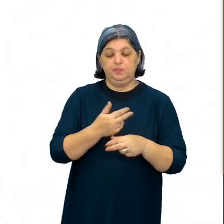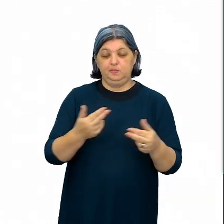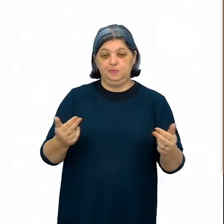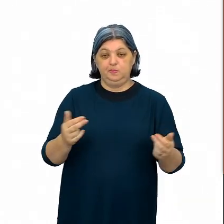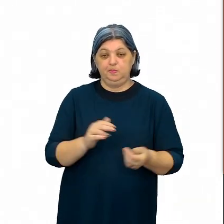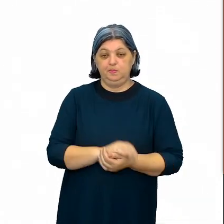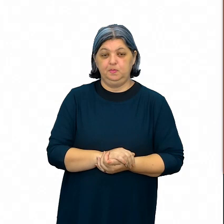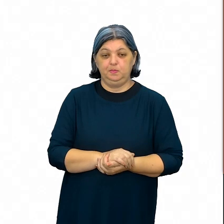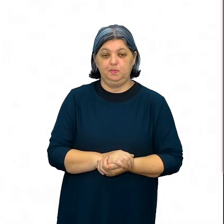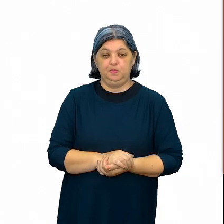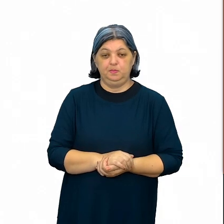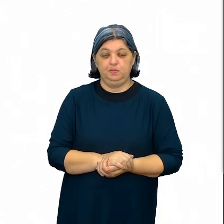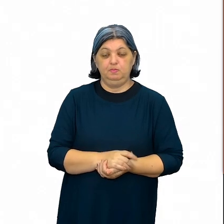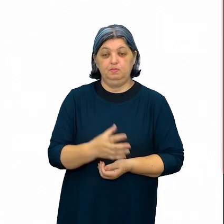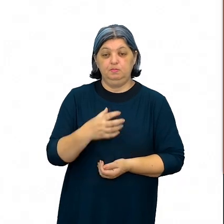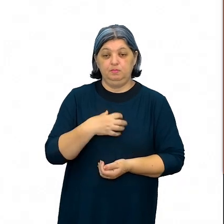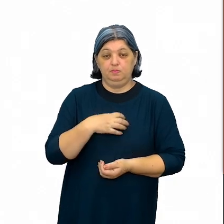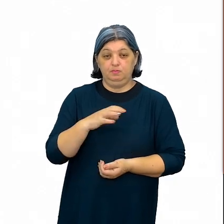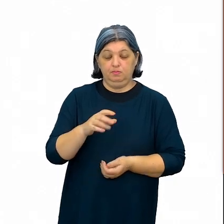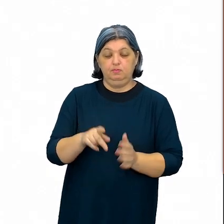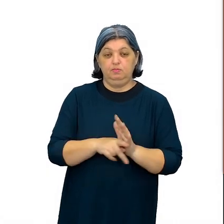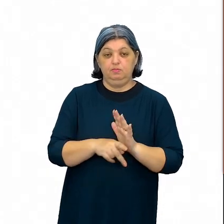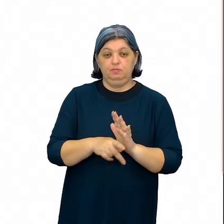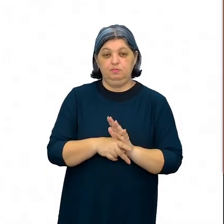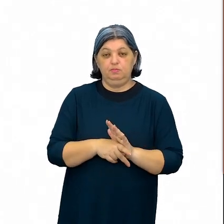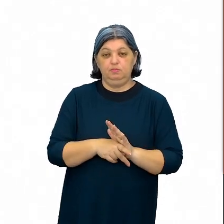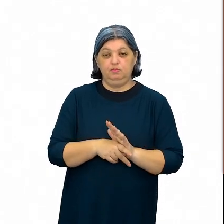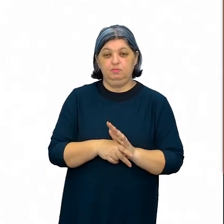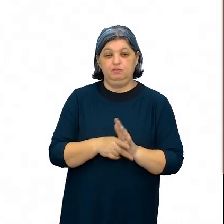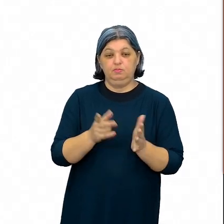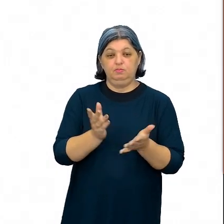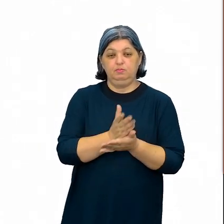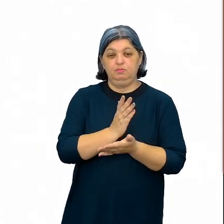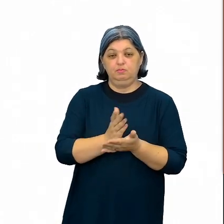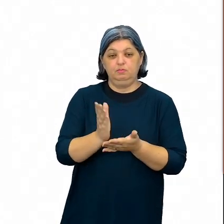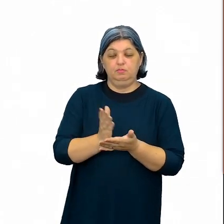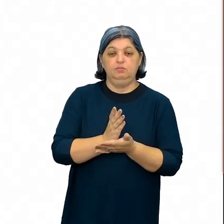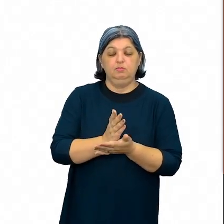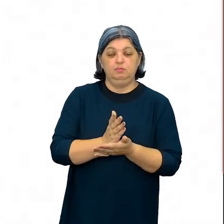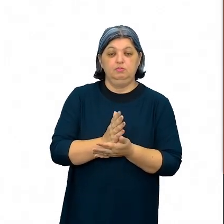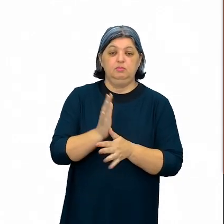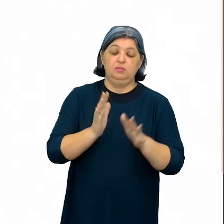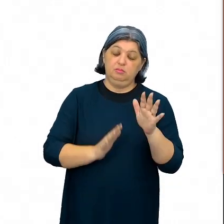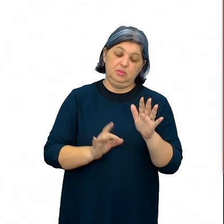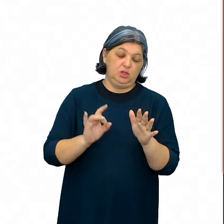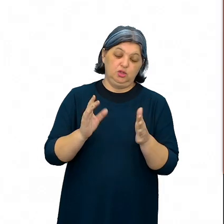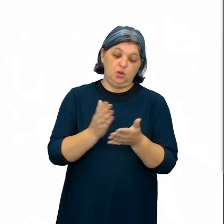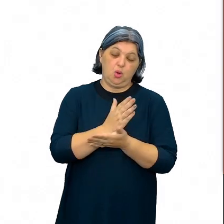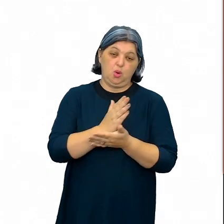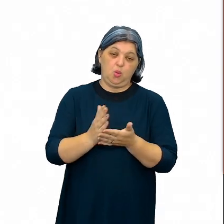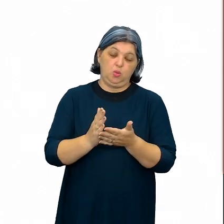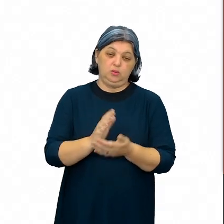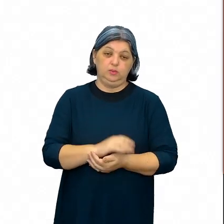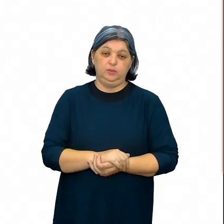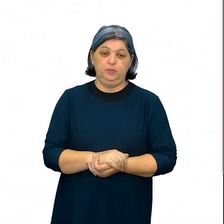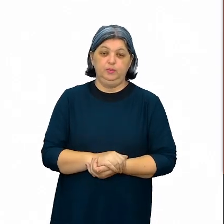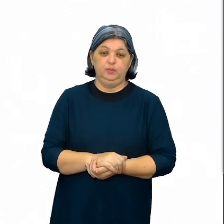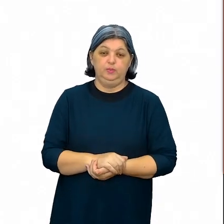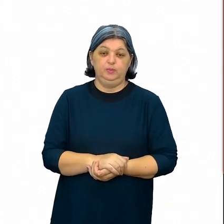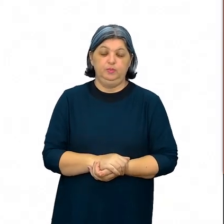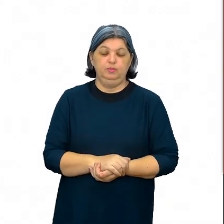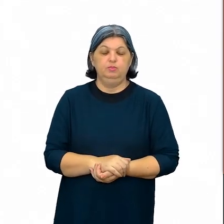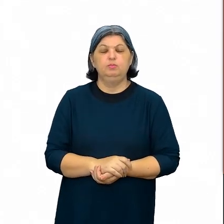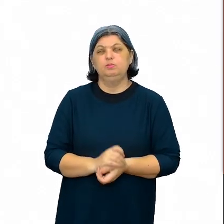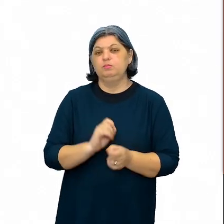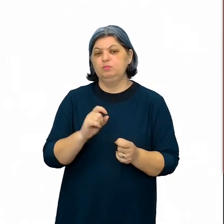então desta forma elencamos alguns não são os únicos mas são alguns né E aí nós elencamos